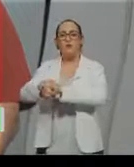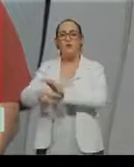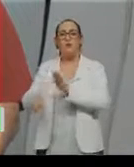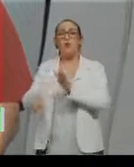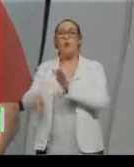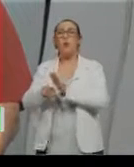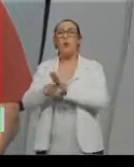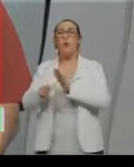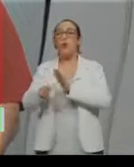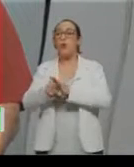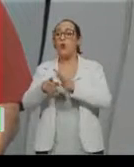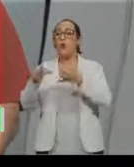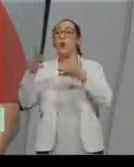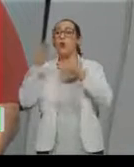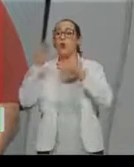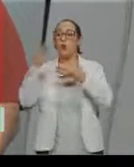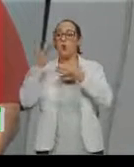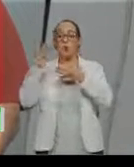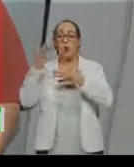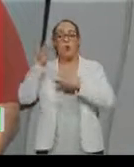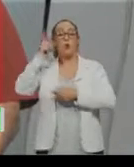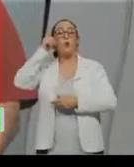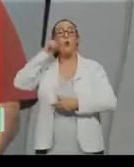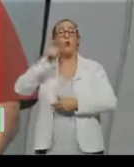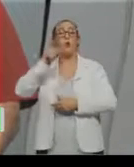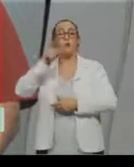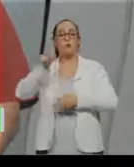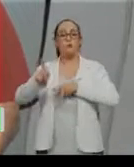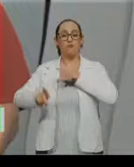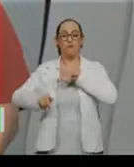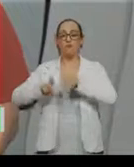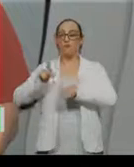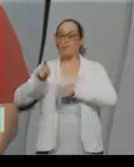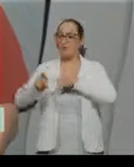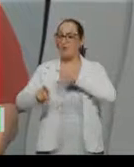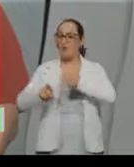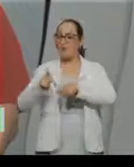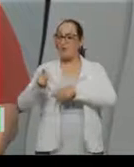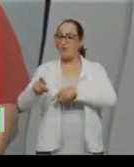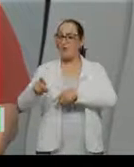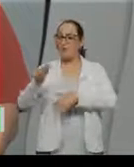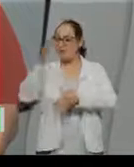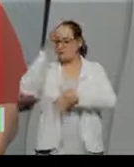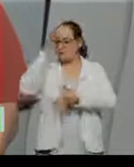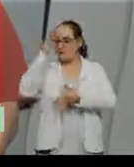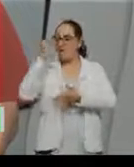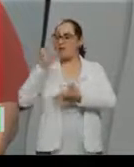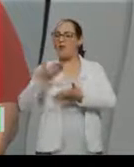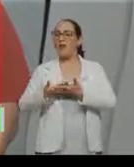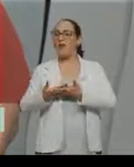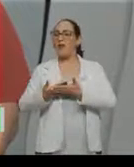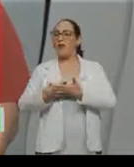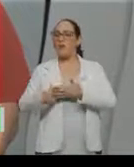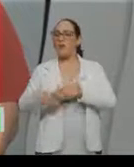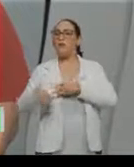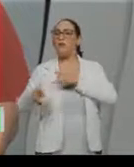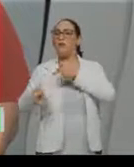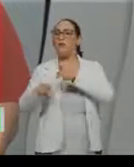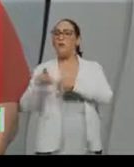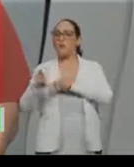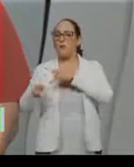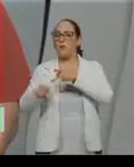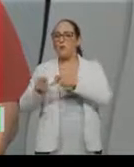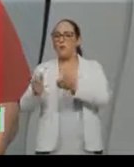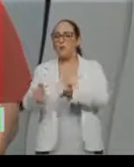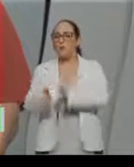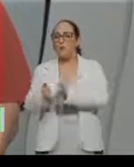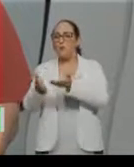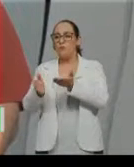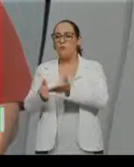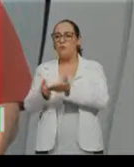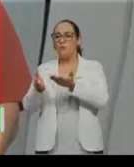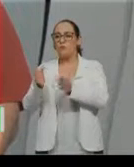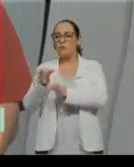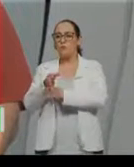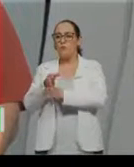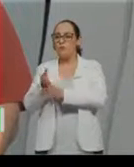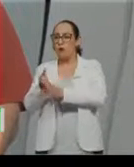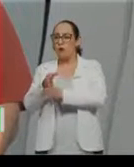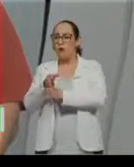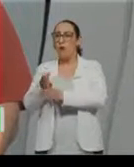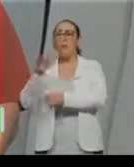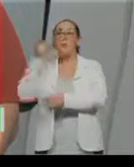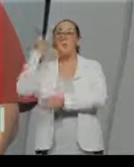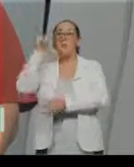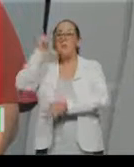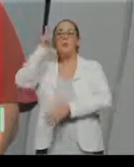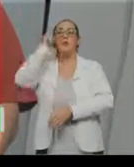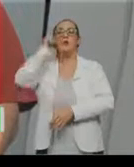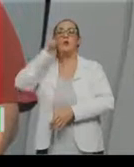de certa forma, a popularidade e a confiança dessa camada mais pobre, para que ele possa exercer